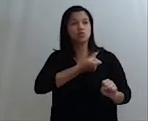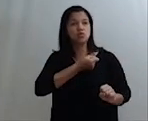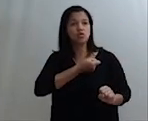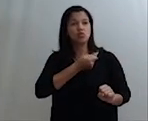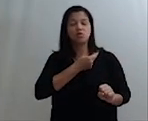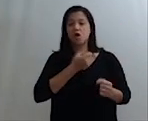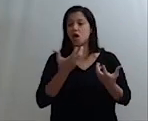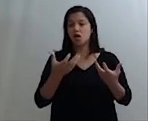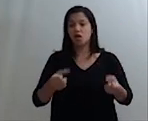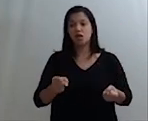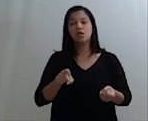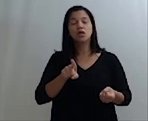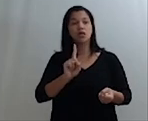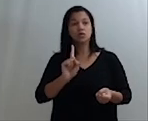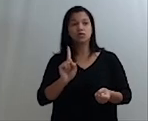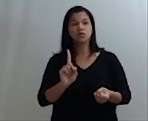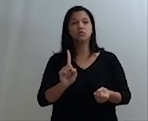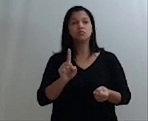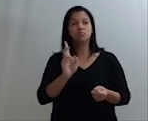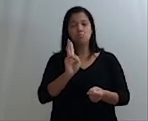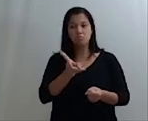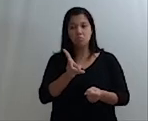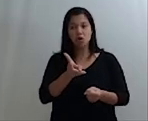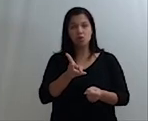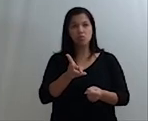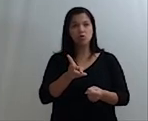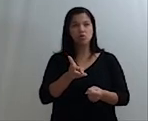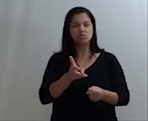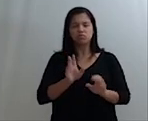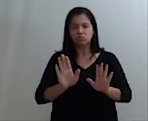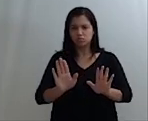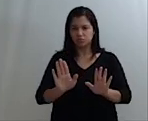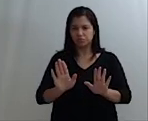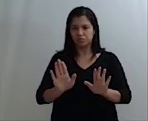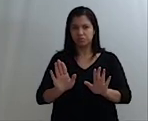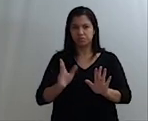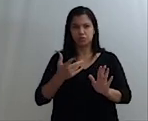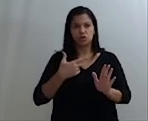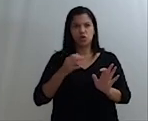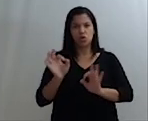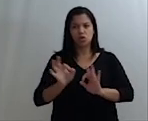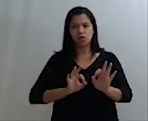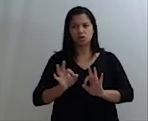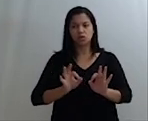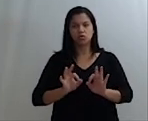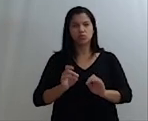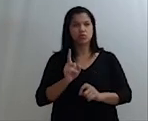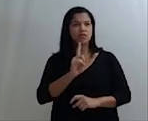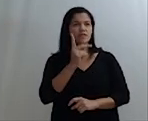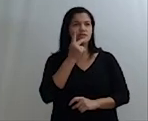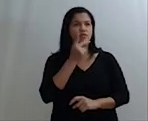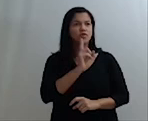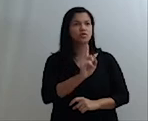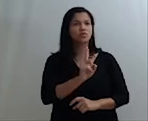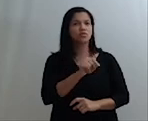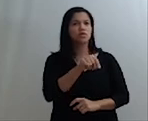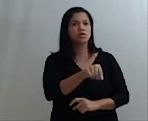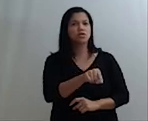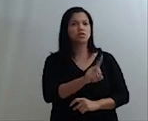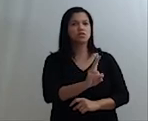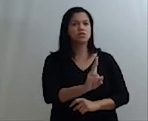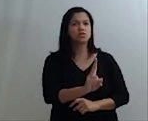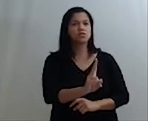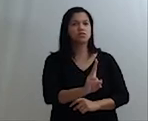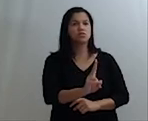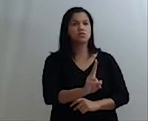denegada por V excelência quando hou delega só uma questão de ordem nós não estamos abordando esse esse